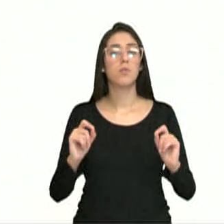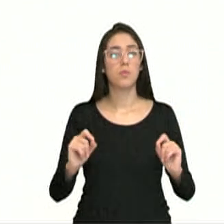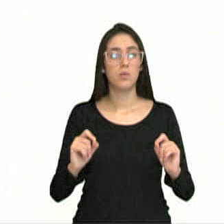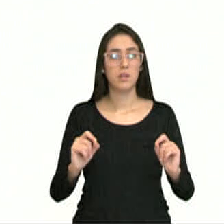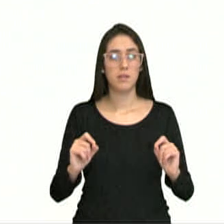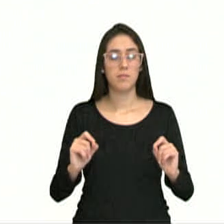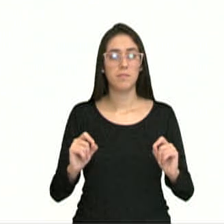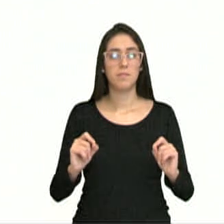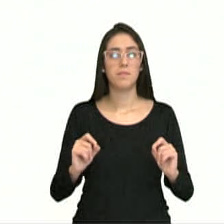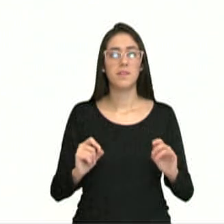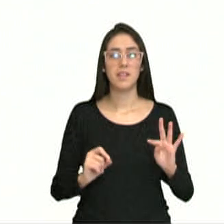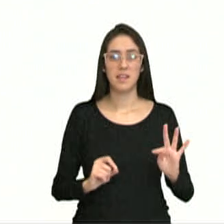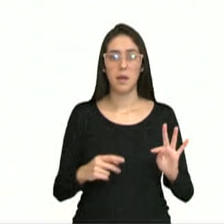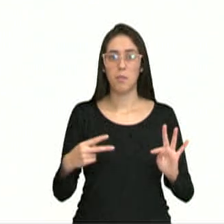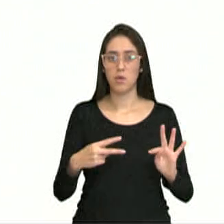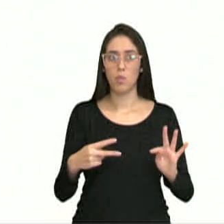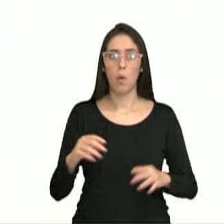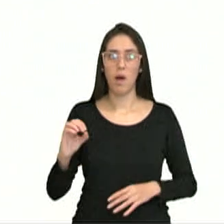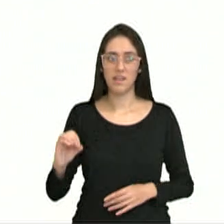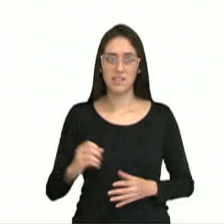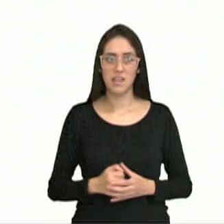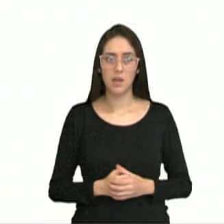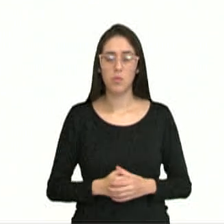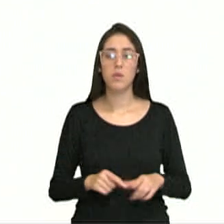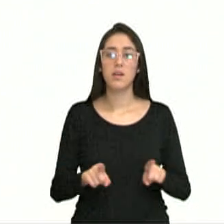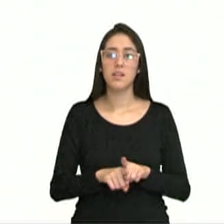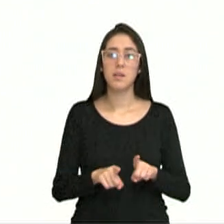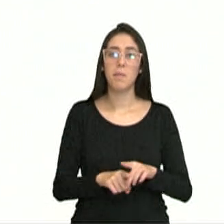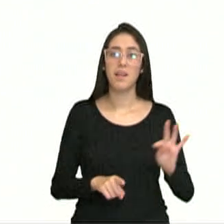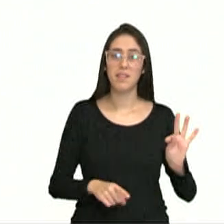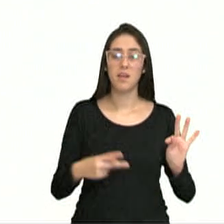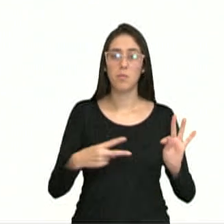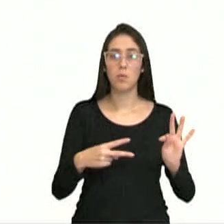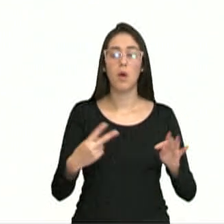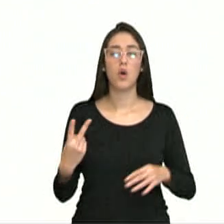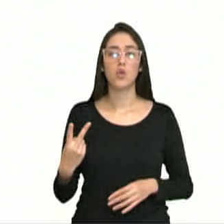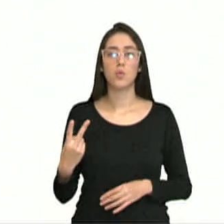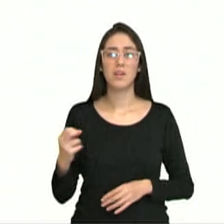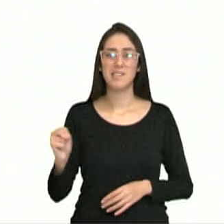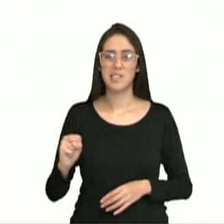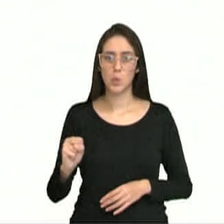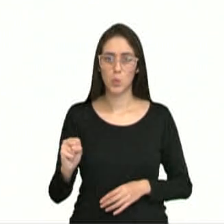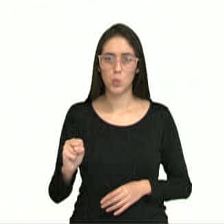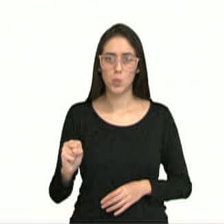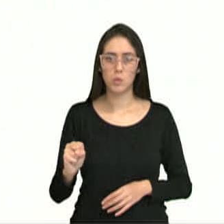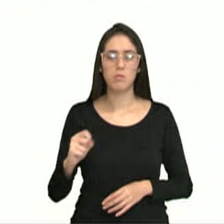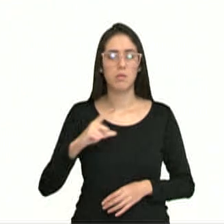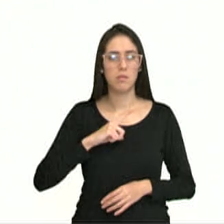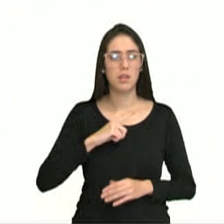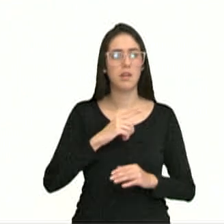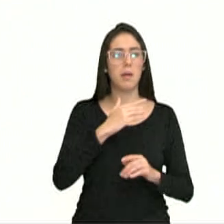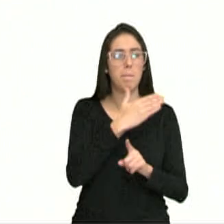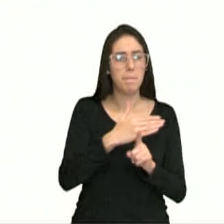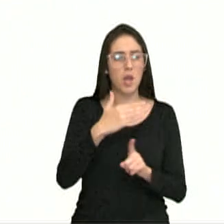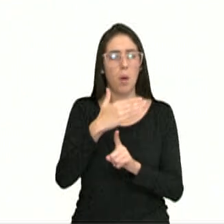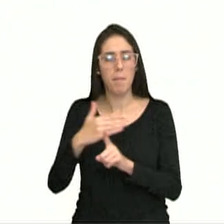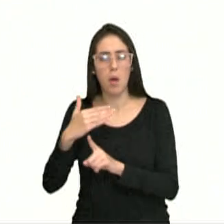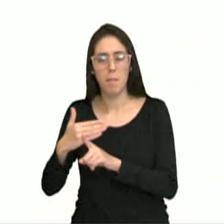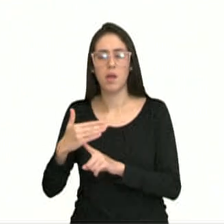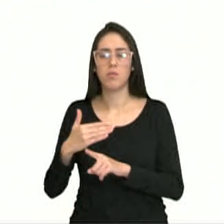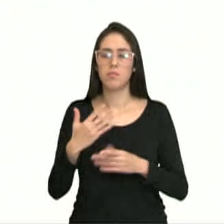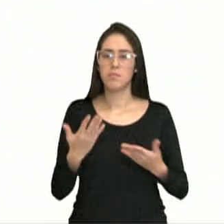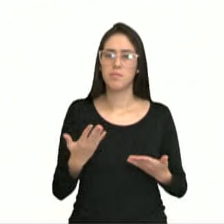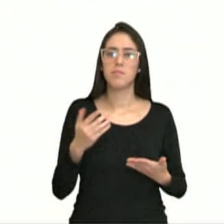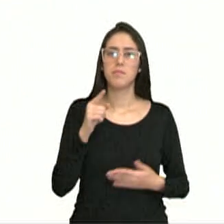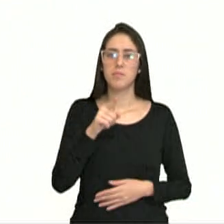tempo igual a 0, e tempo a 2 segundos. Considere os intervalos de meio a meio. Então, você vai ter